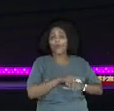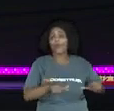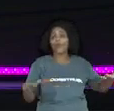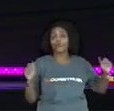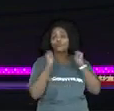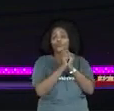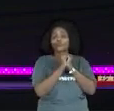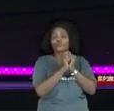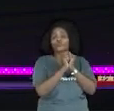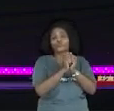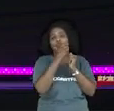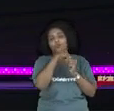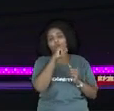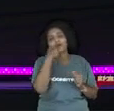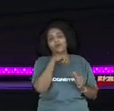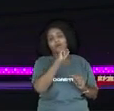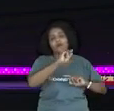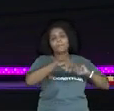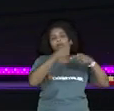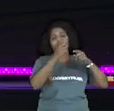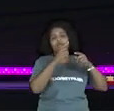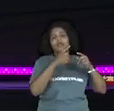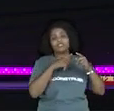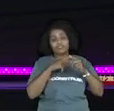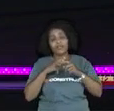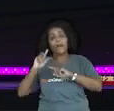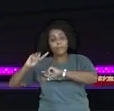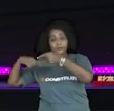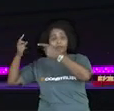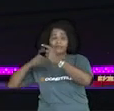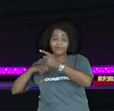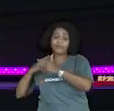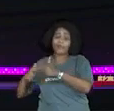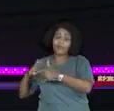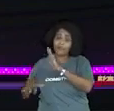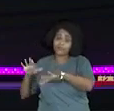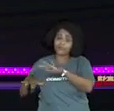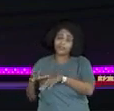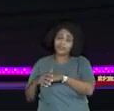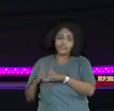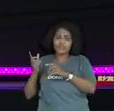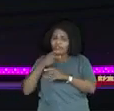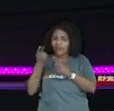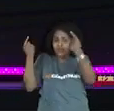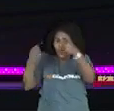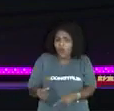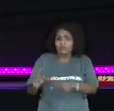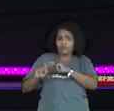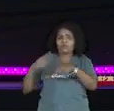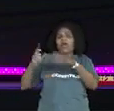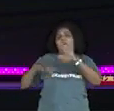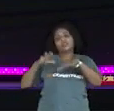juntinho dos pais a prosperidade traz problemas eu não tô falando conta prosperidade só tô